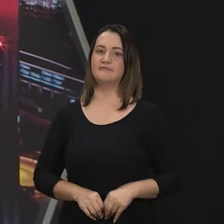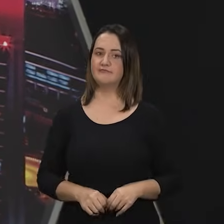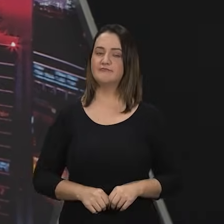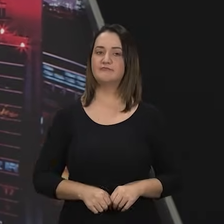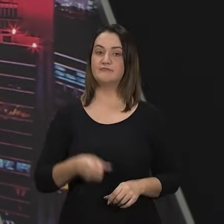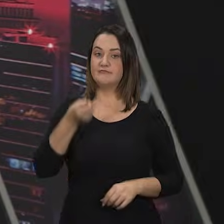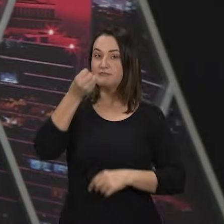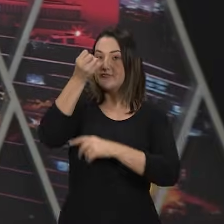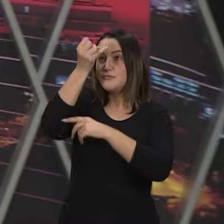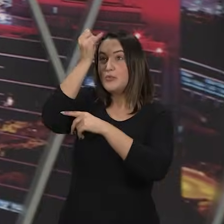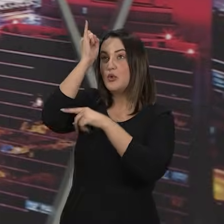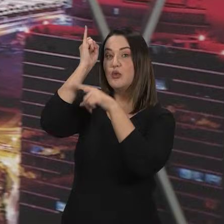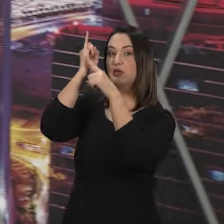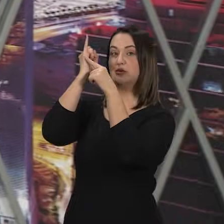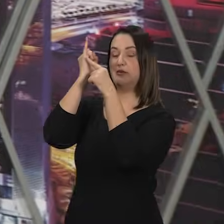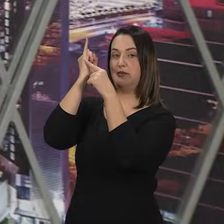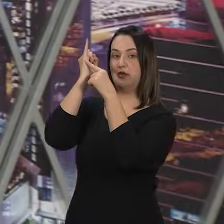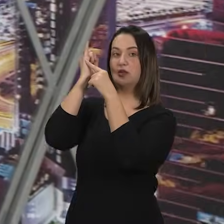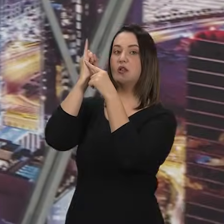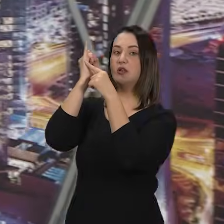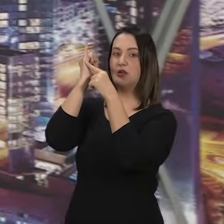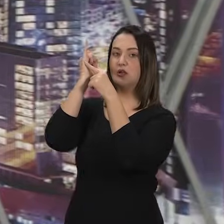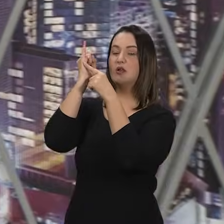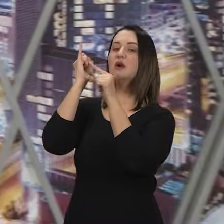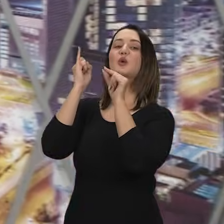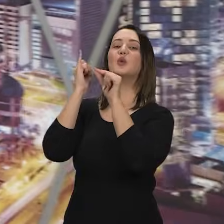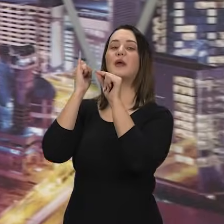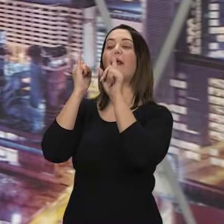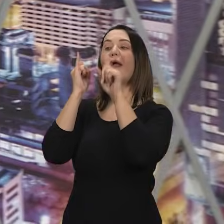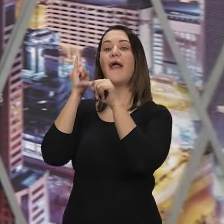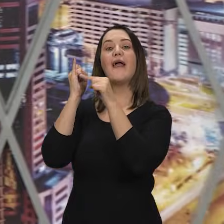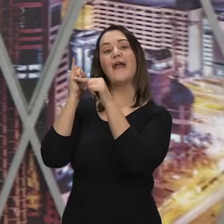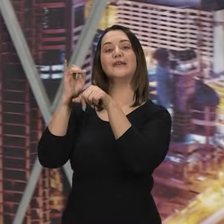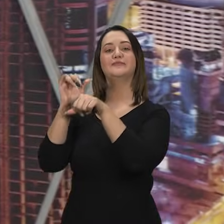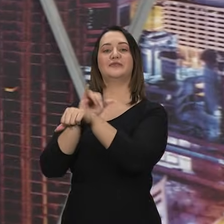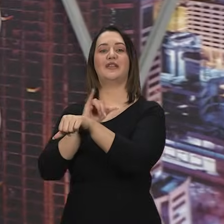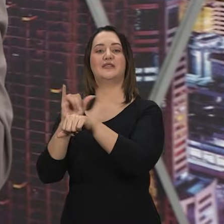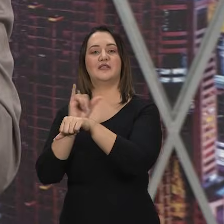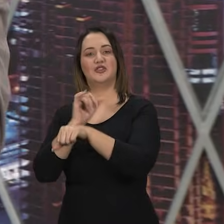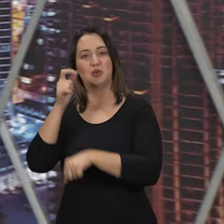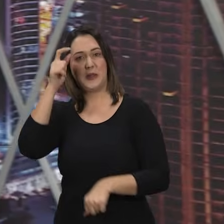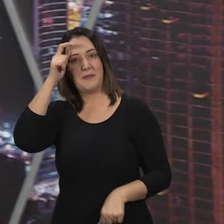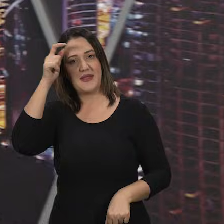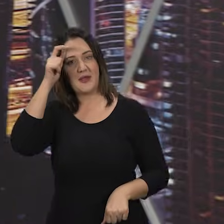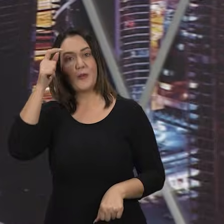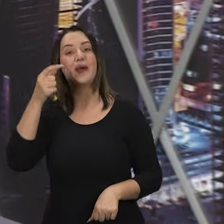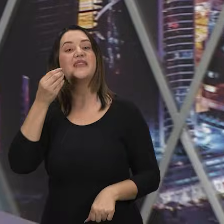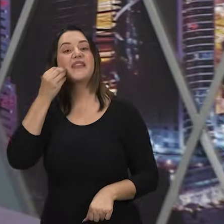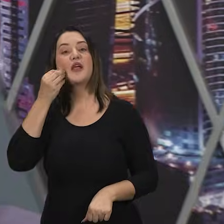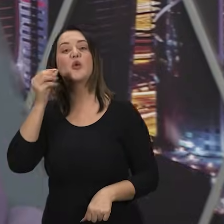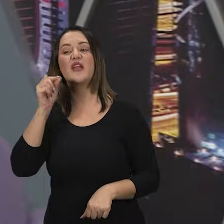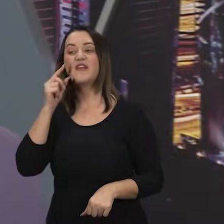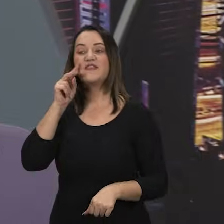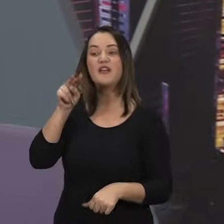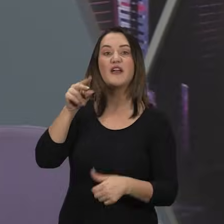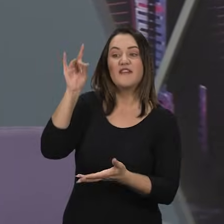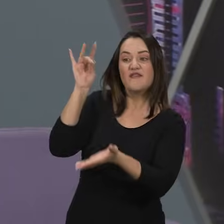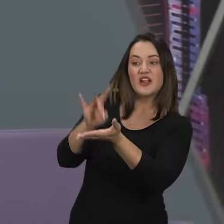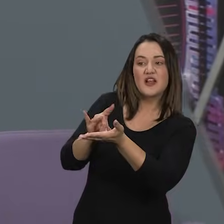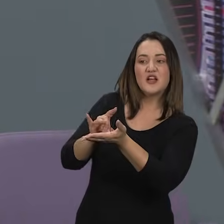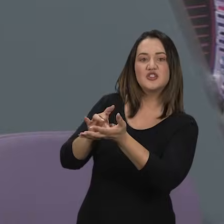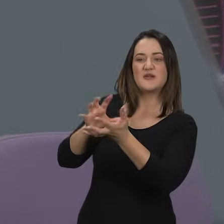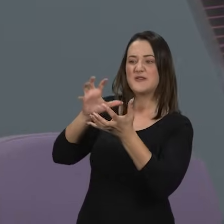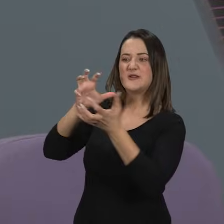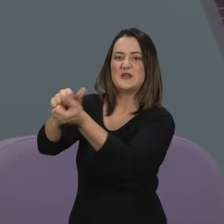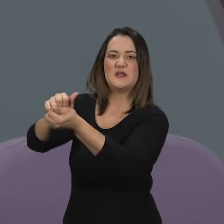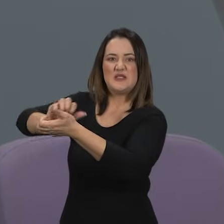A ponta pequena, esse poder religioso que surgiria de Roma, seria um instrumento nas mãos do inimigo para pisar na verdade,